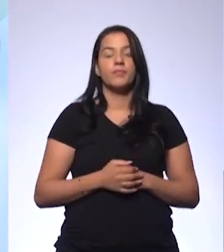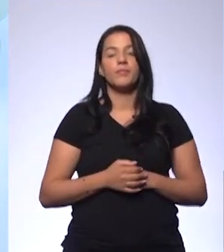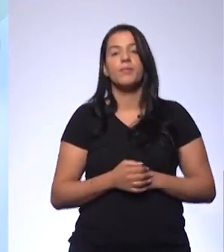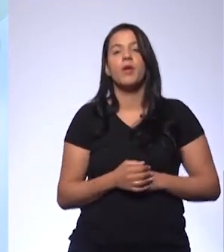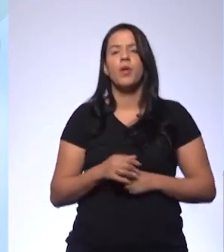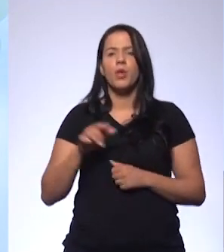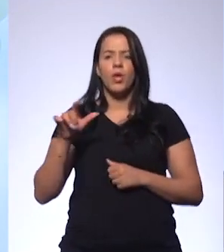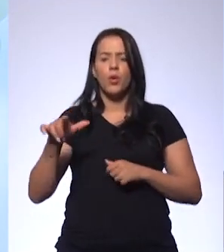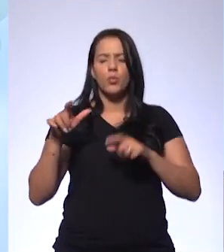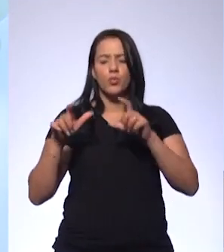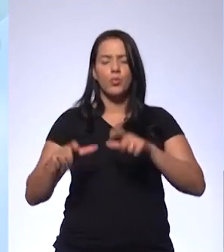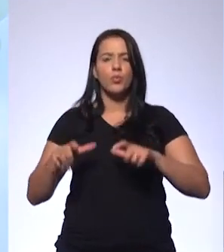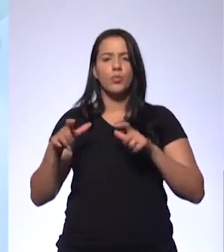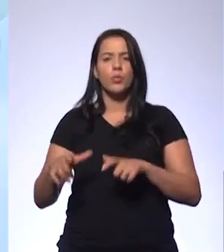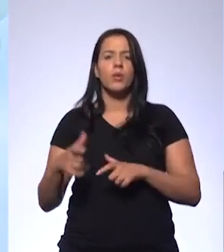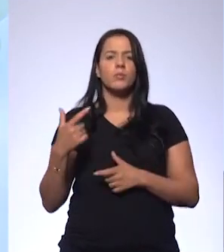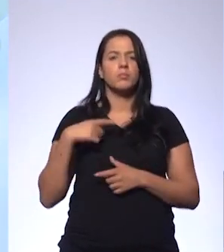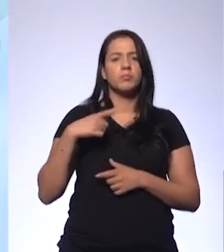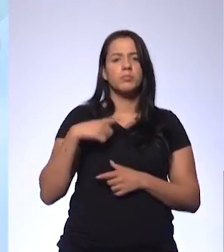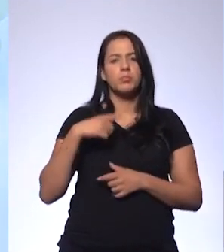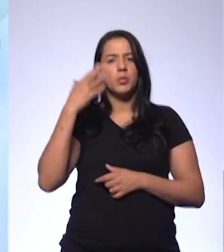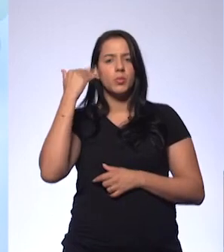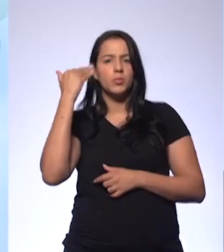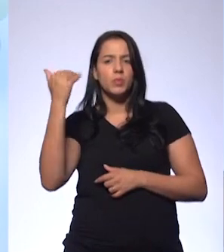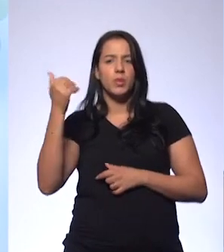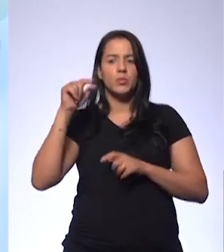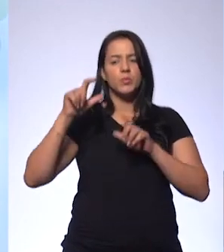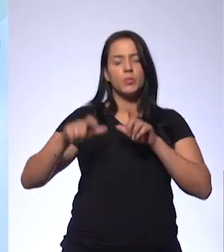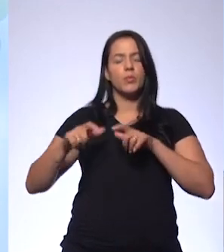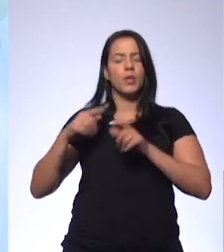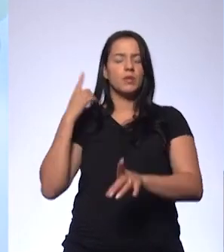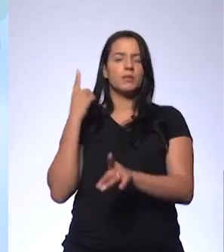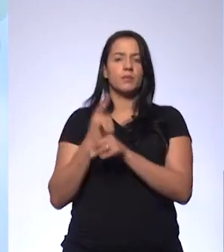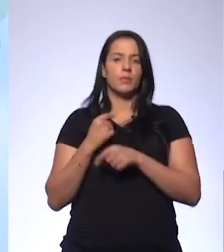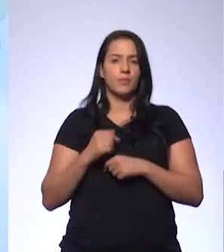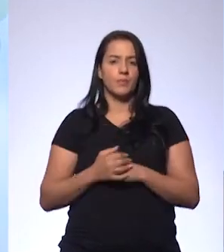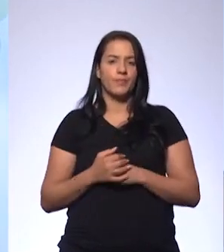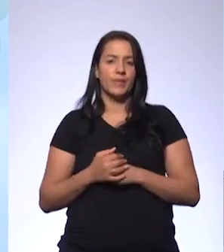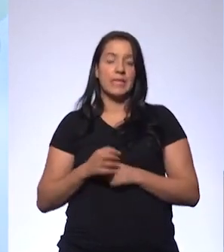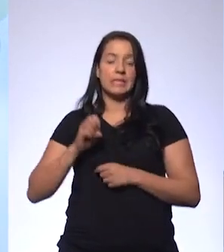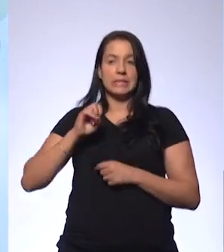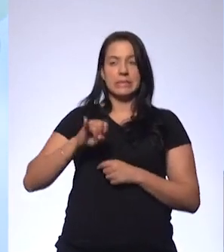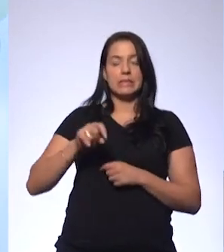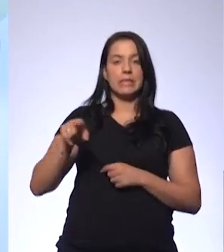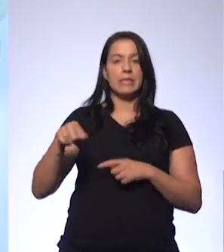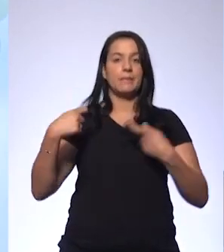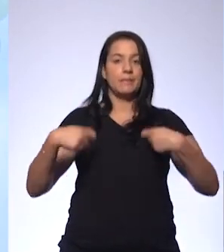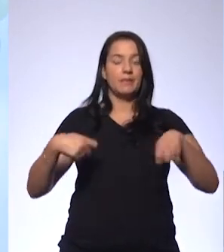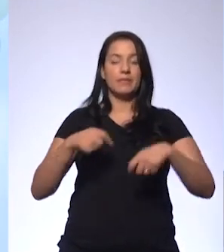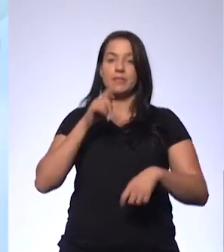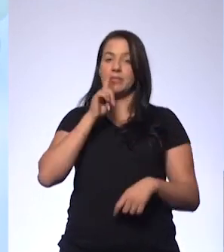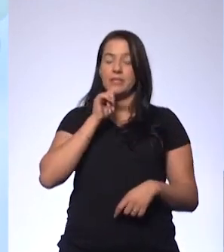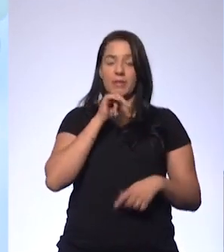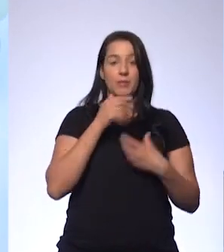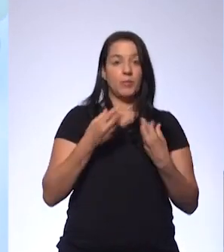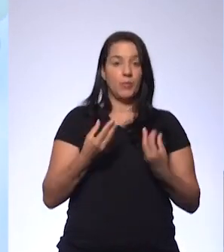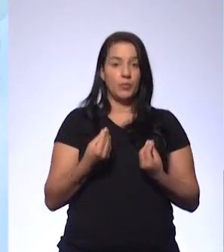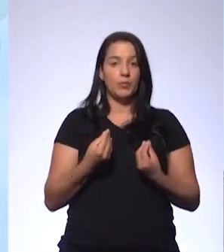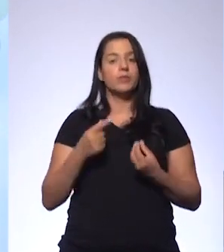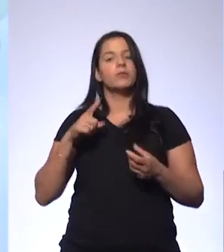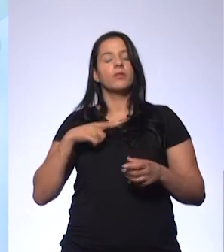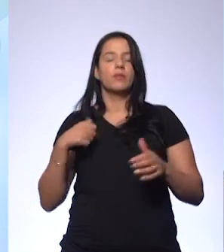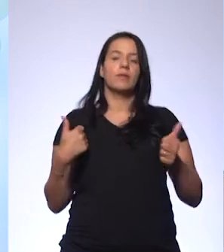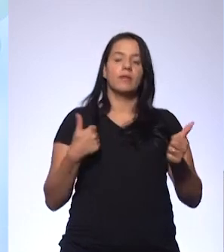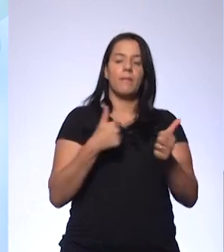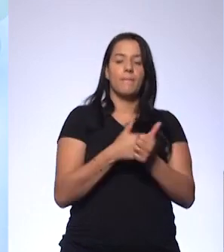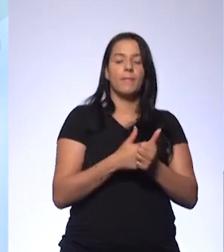aquele habitat, de ter sucesso naquele local que ele se encontra. Então, se ele depende, por exemplo, de muita água, ele vai viver num habitat